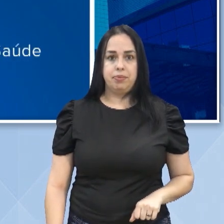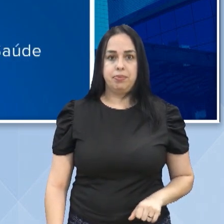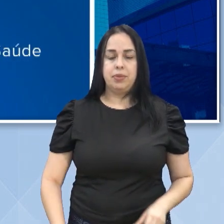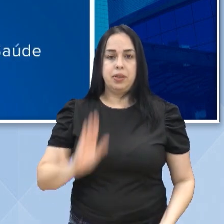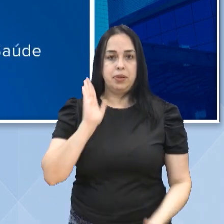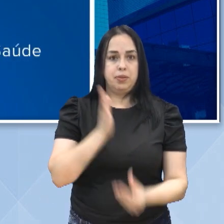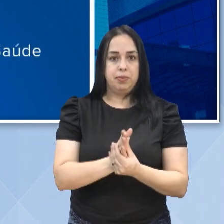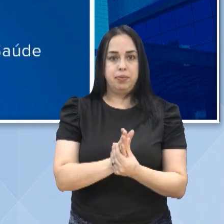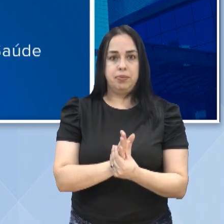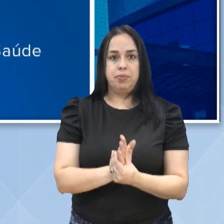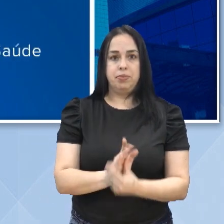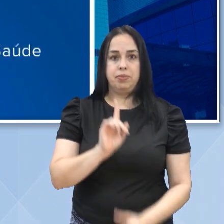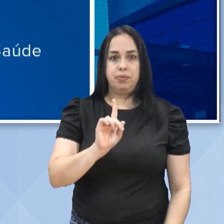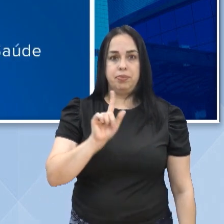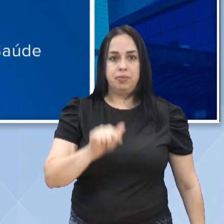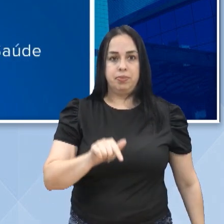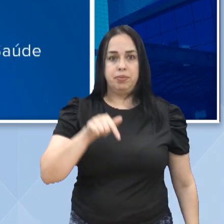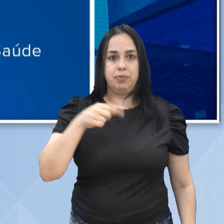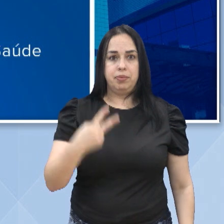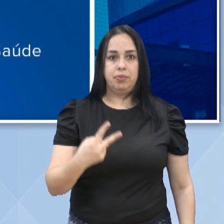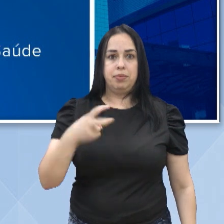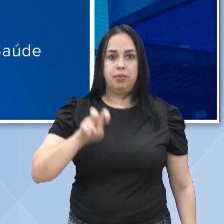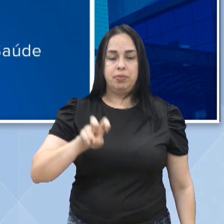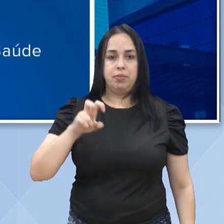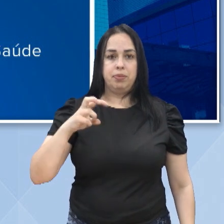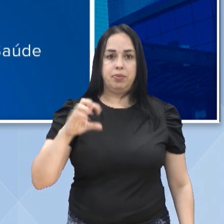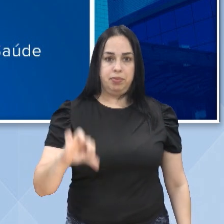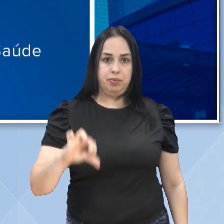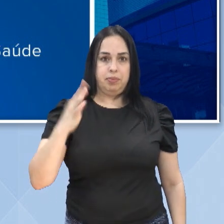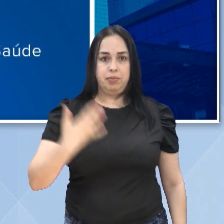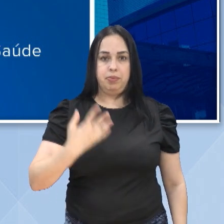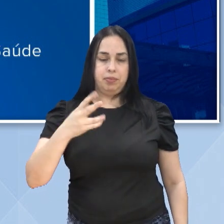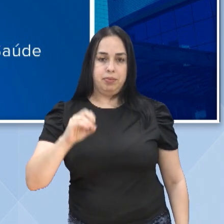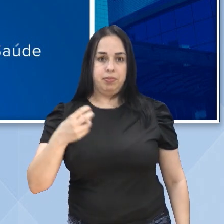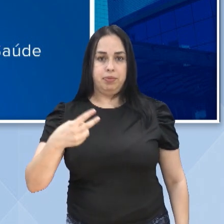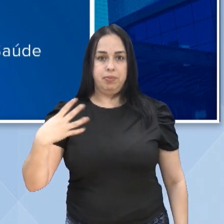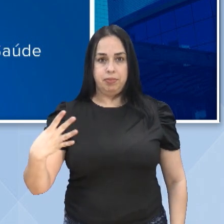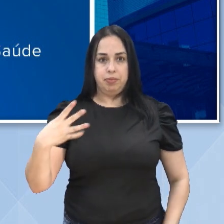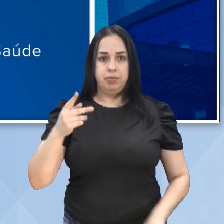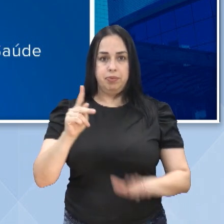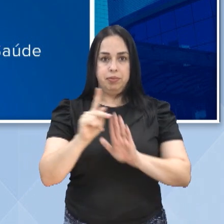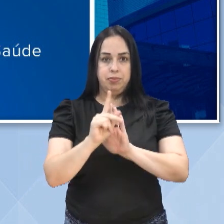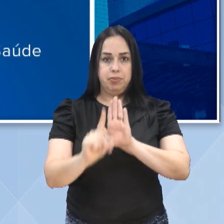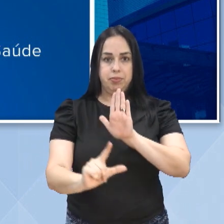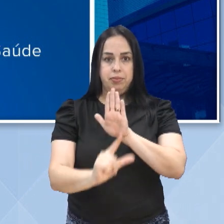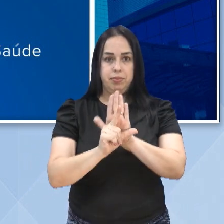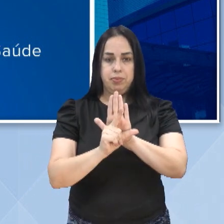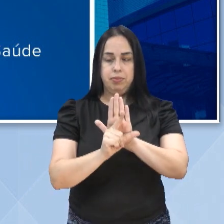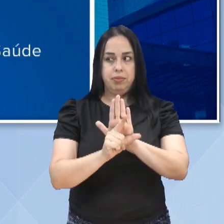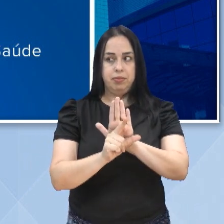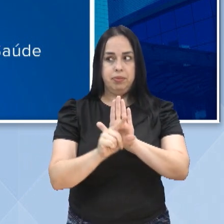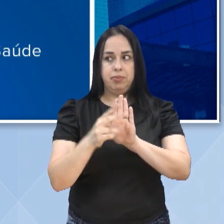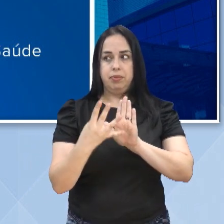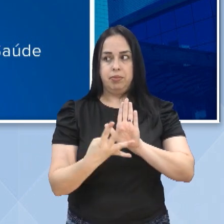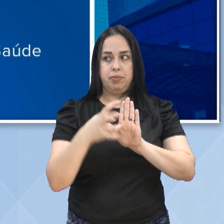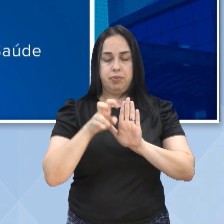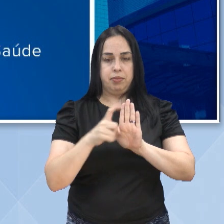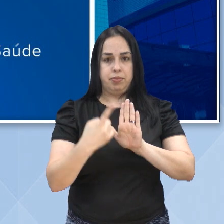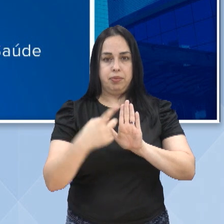Processo número 17259/2024. Projeto de lei número